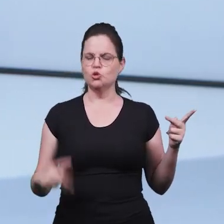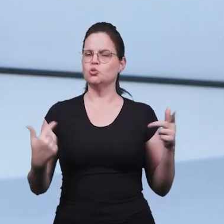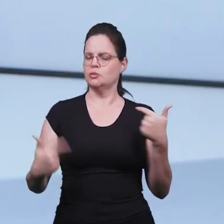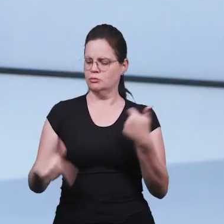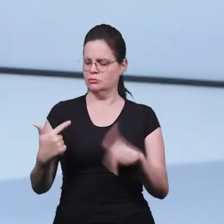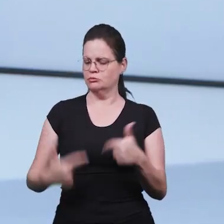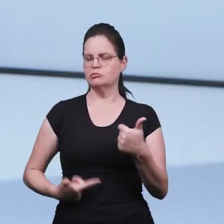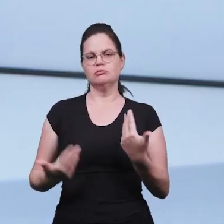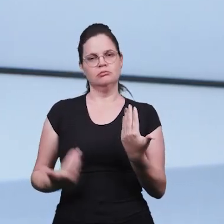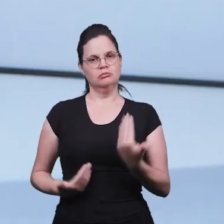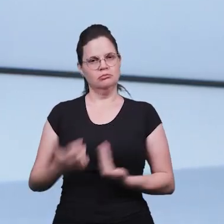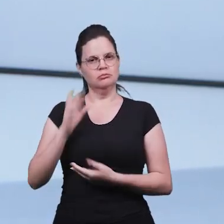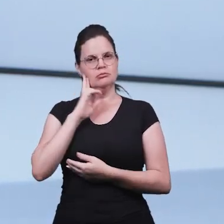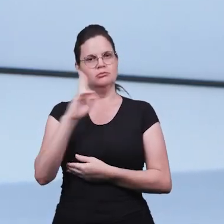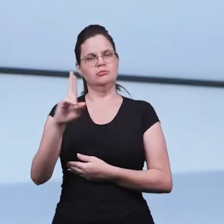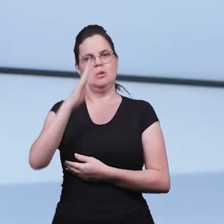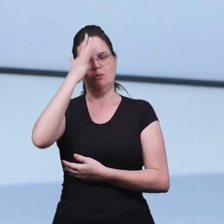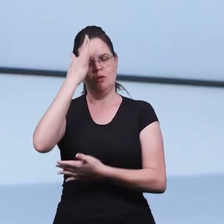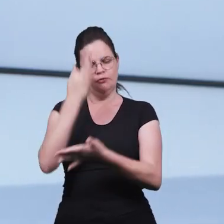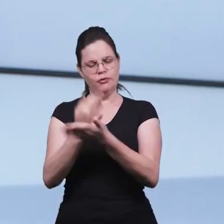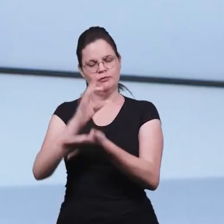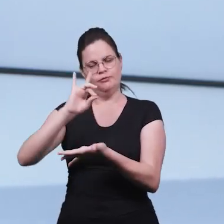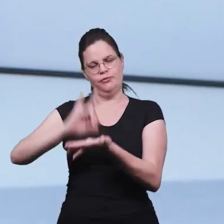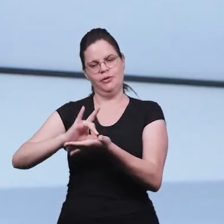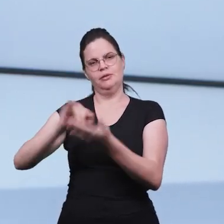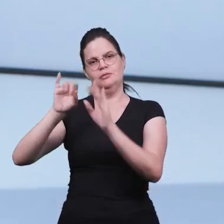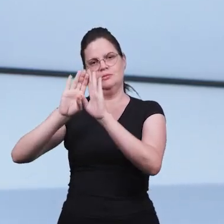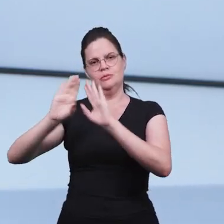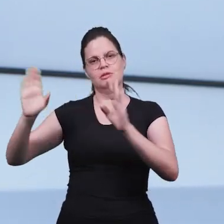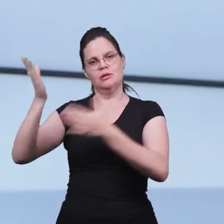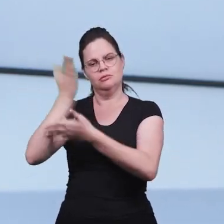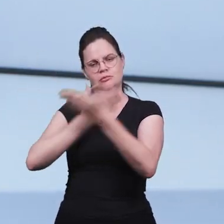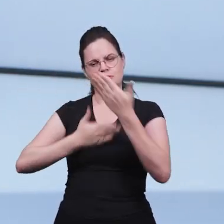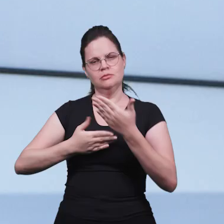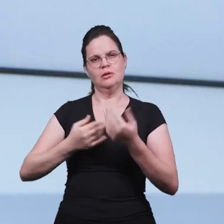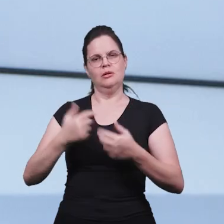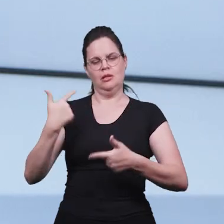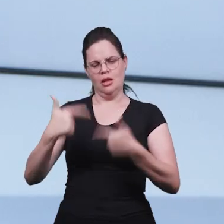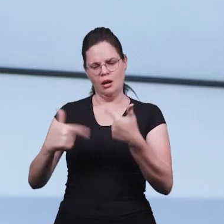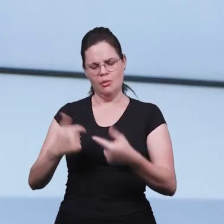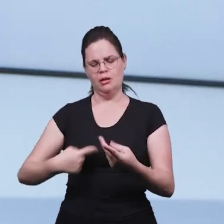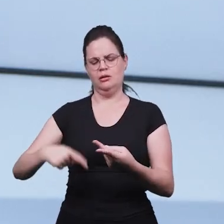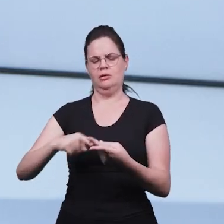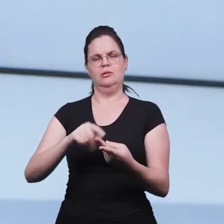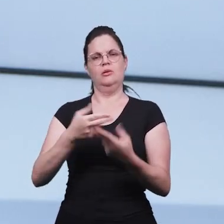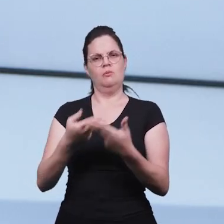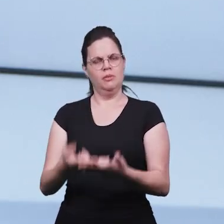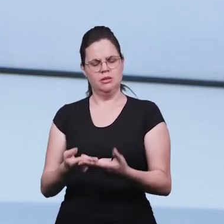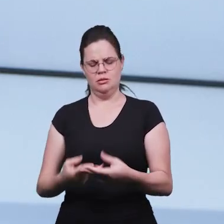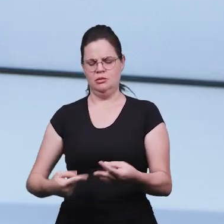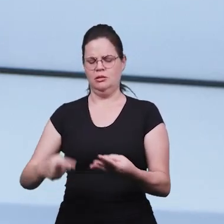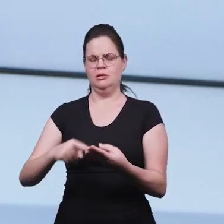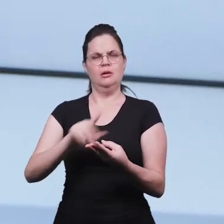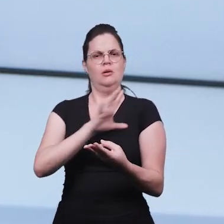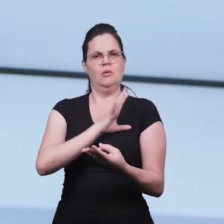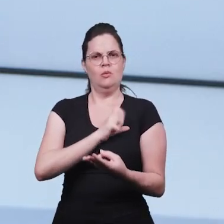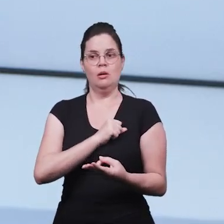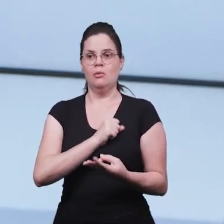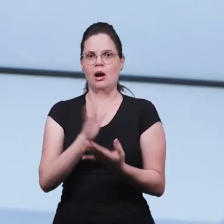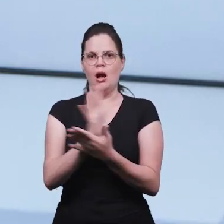mantiveram firmes na fé genuína, no trabalho, na paciência. Enquanto muitos estavam